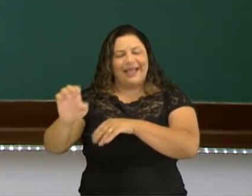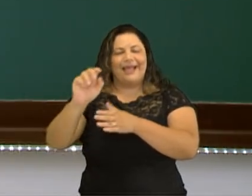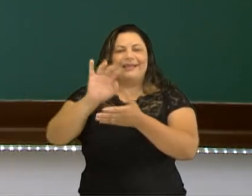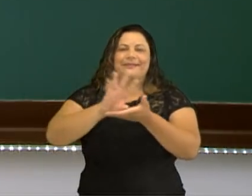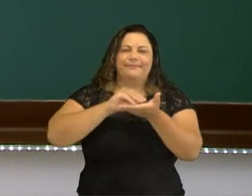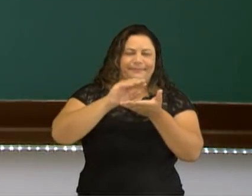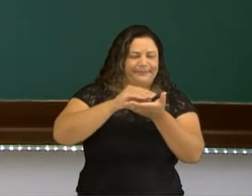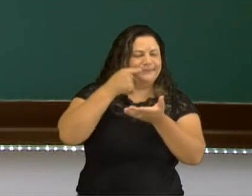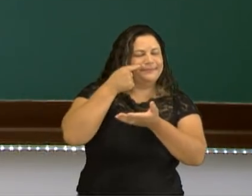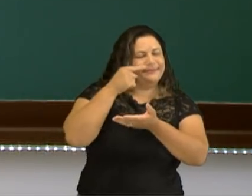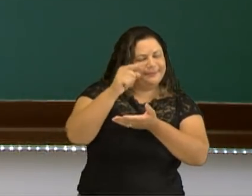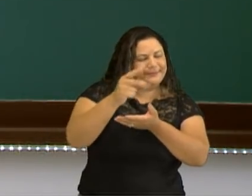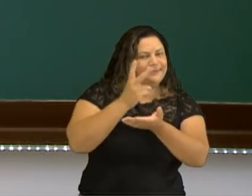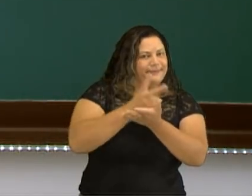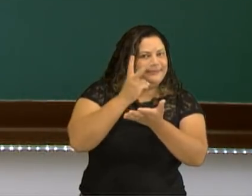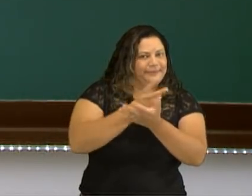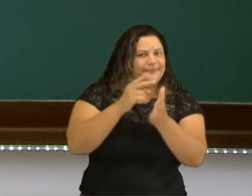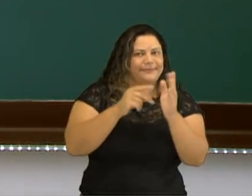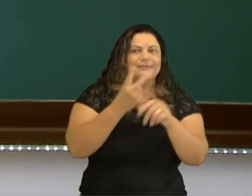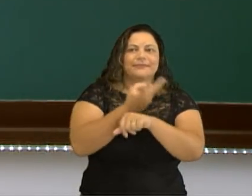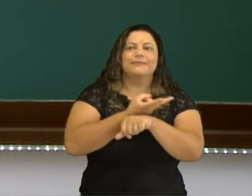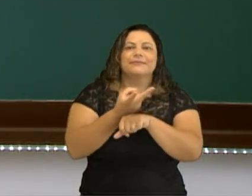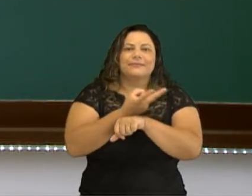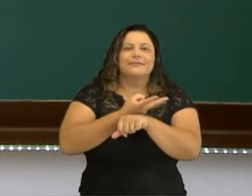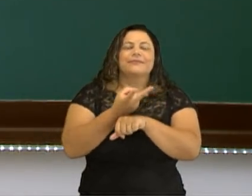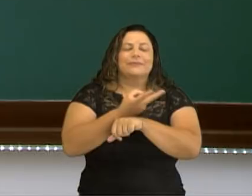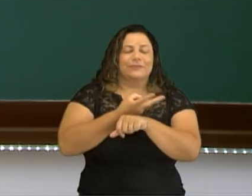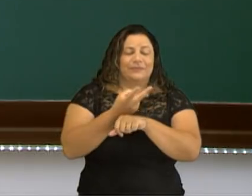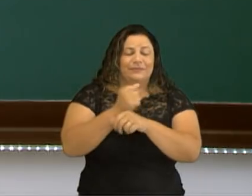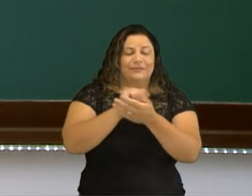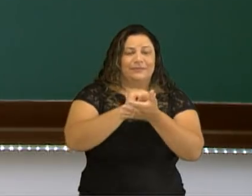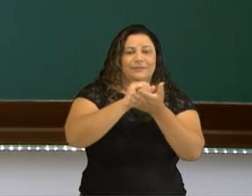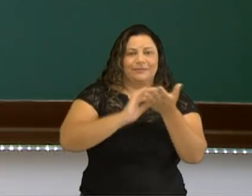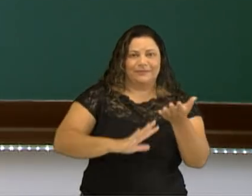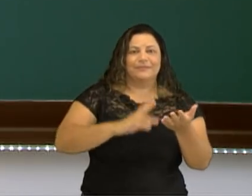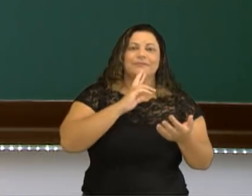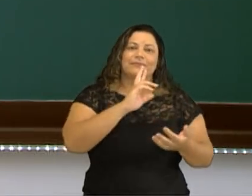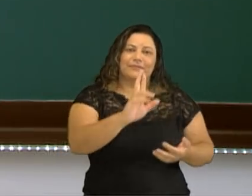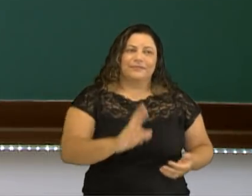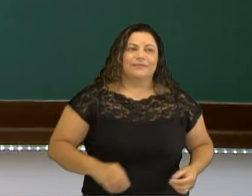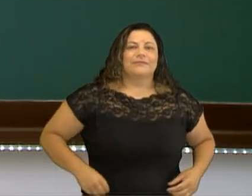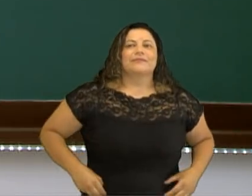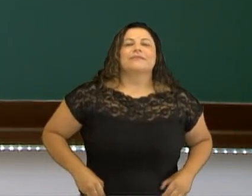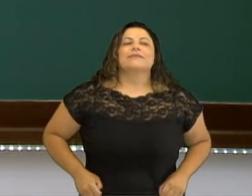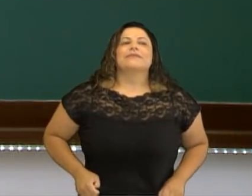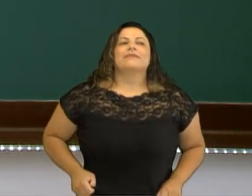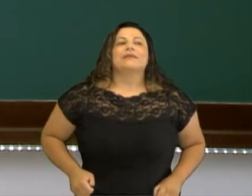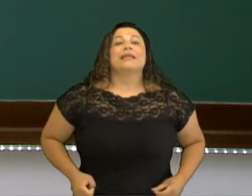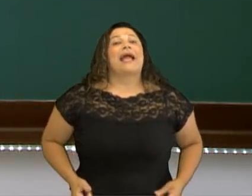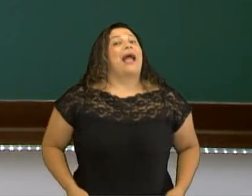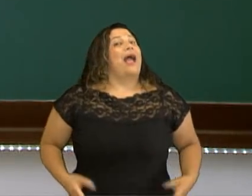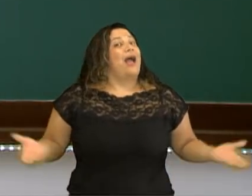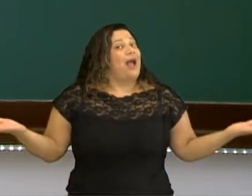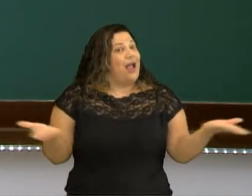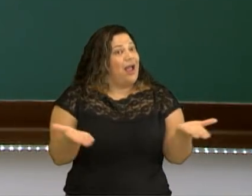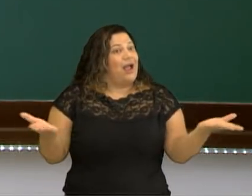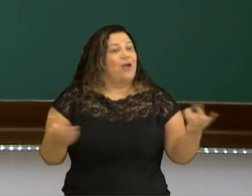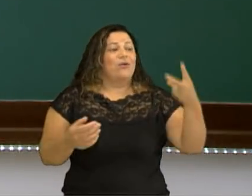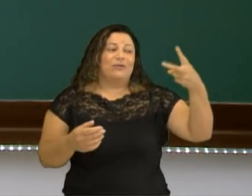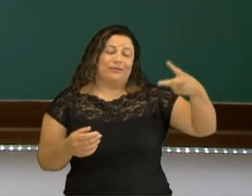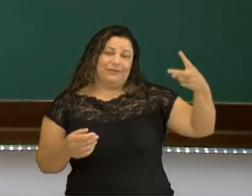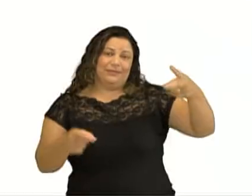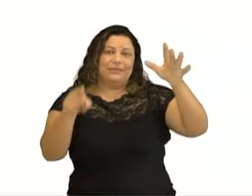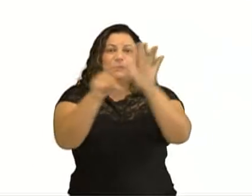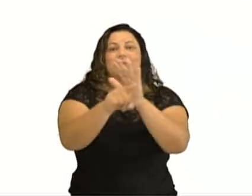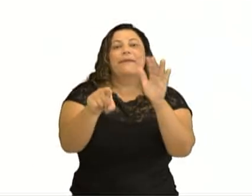depois você pode procurar isso e até mesmo encontrar em alguma atividade para realizar. Agora, vamos para o nosso segundo quiz da